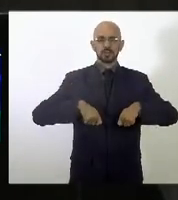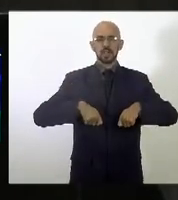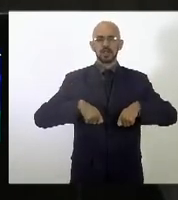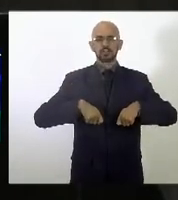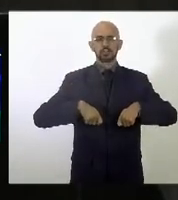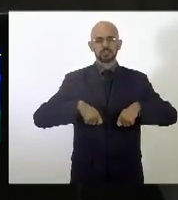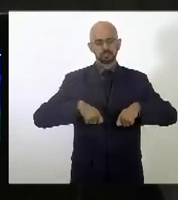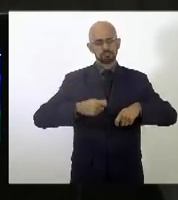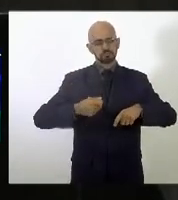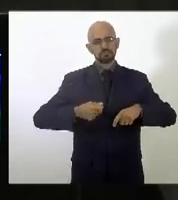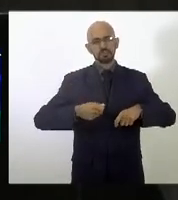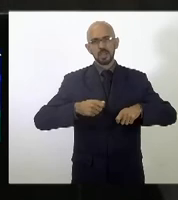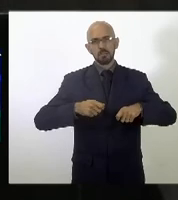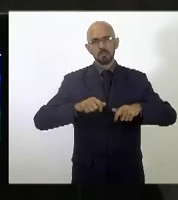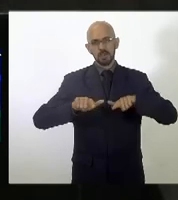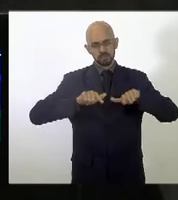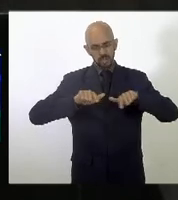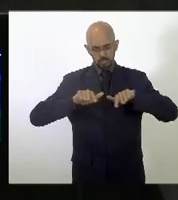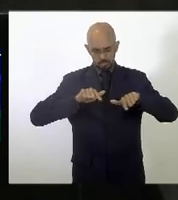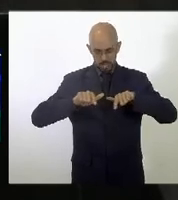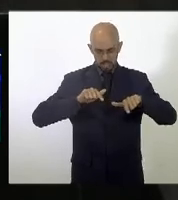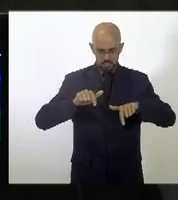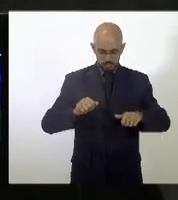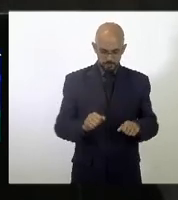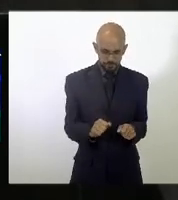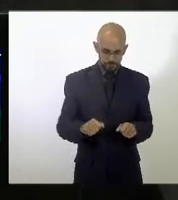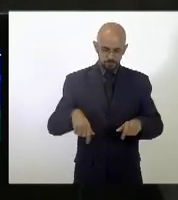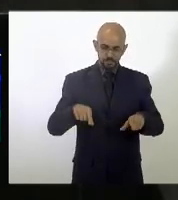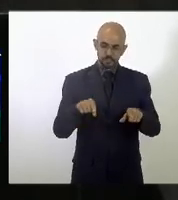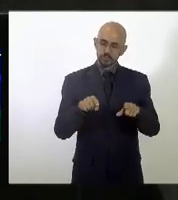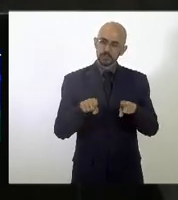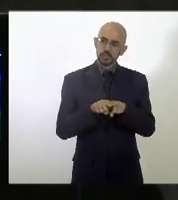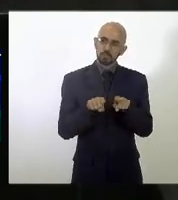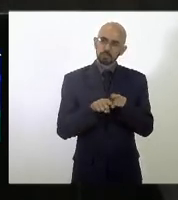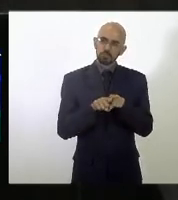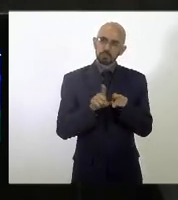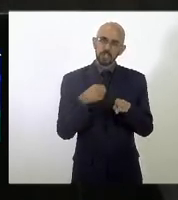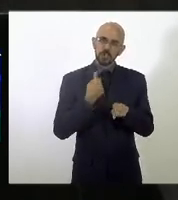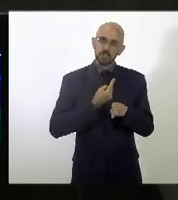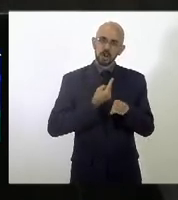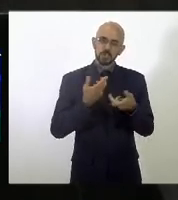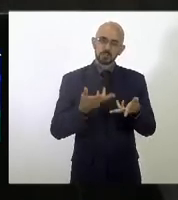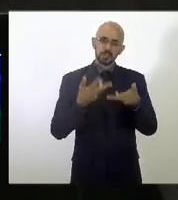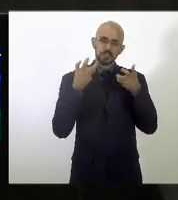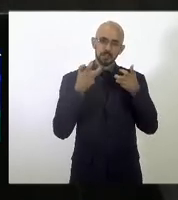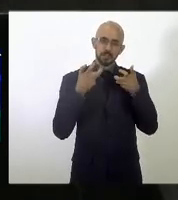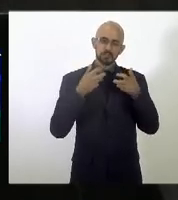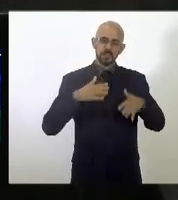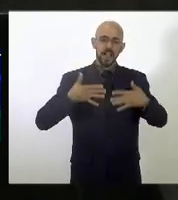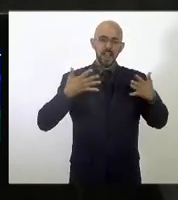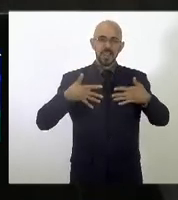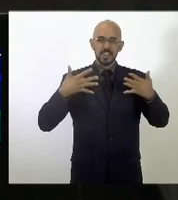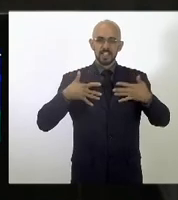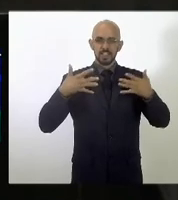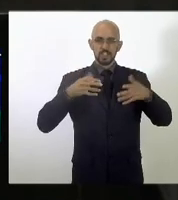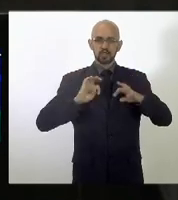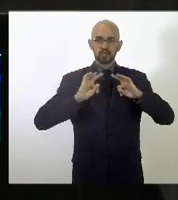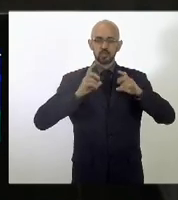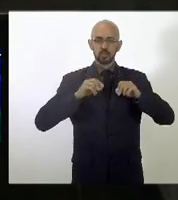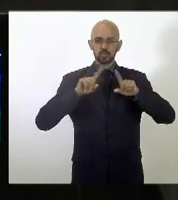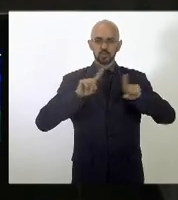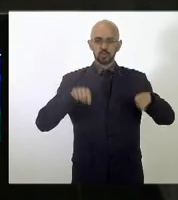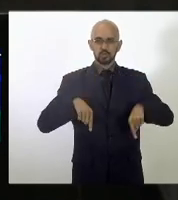de todos aqueles que trabalham. E a gente vê a alegria de todos os servidores que estão